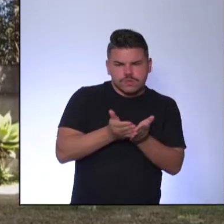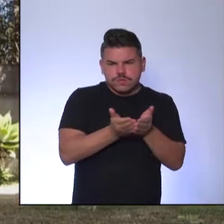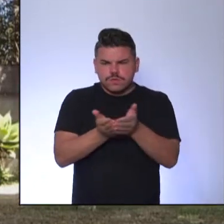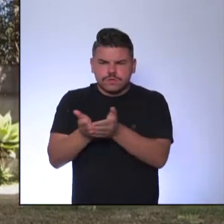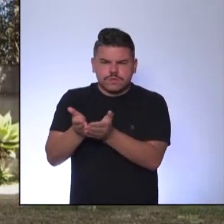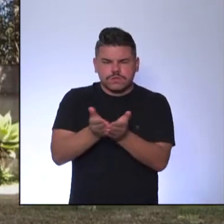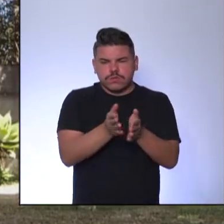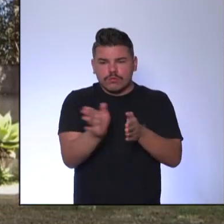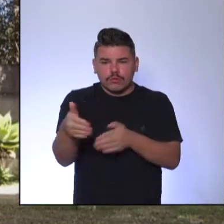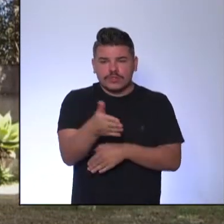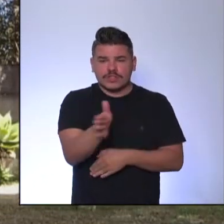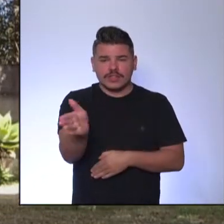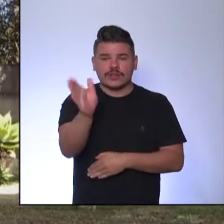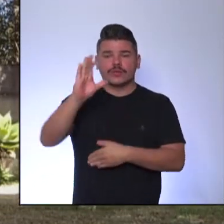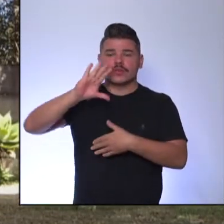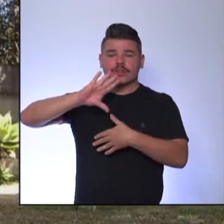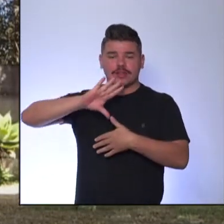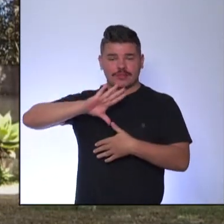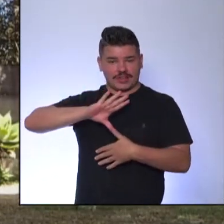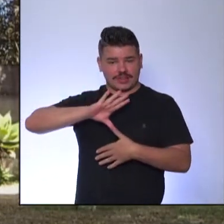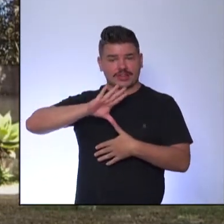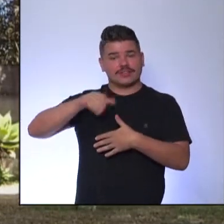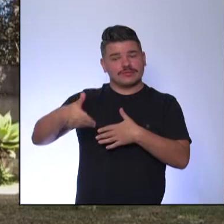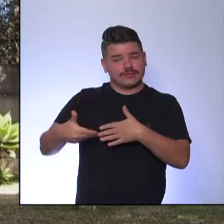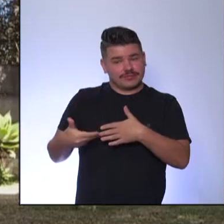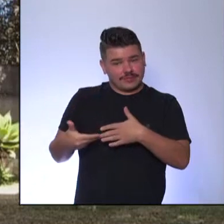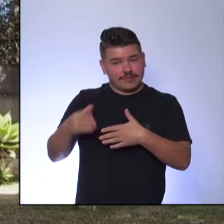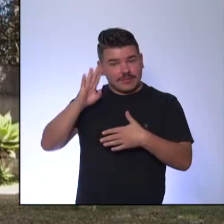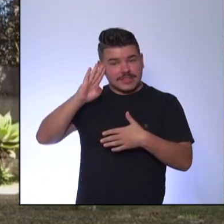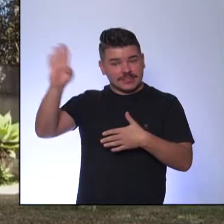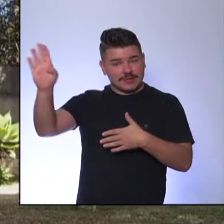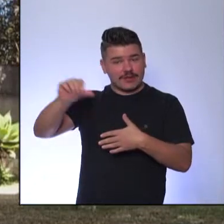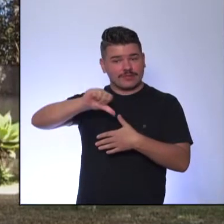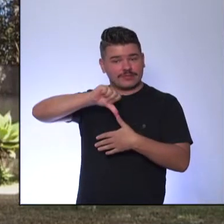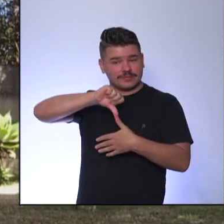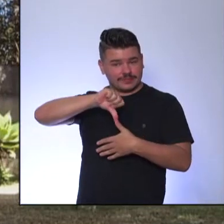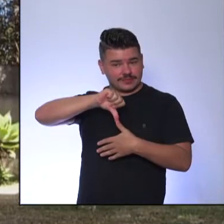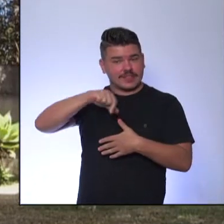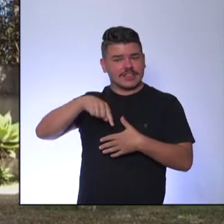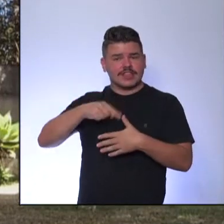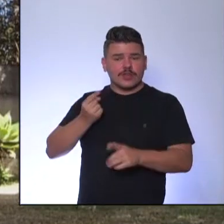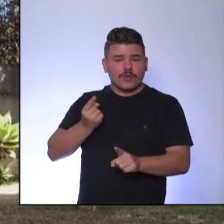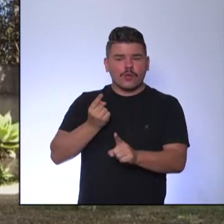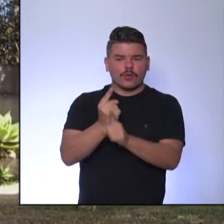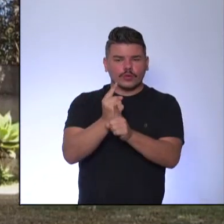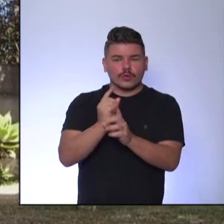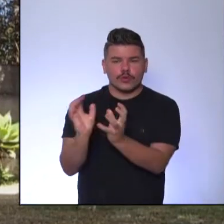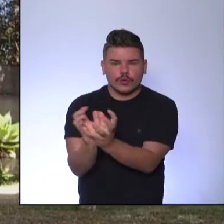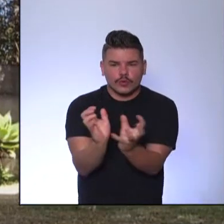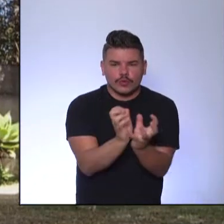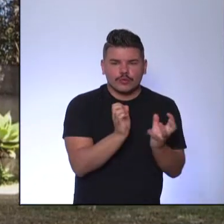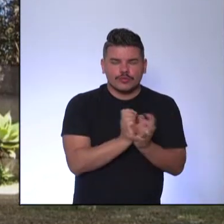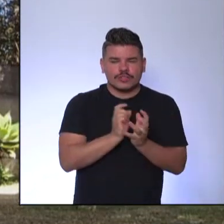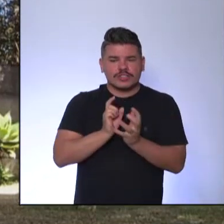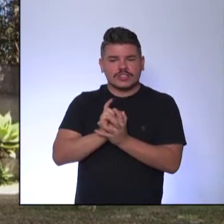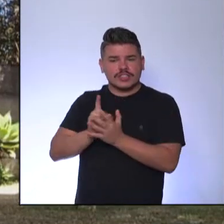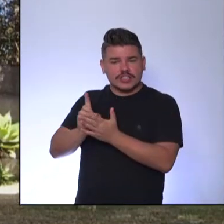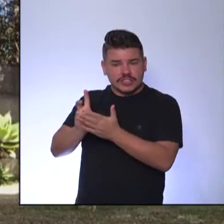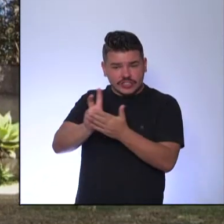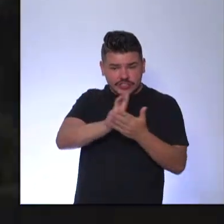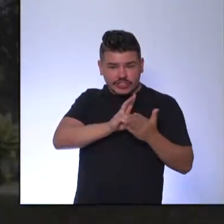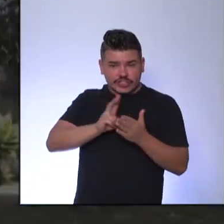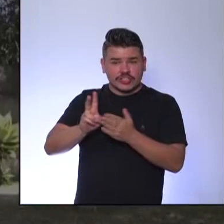incluindo a América do Sul, onde nós estamos. Aqui eles encontraram uma região ocupada por sociedades indígenas e com potencial